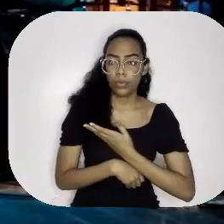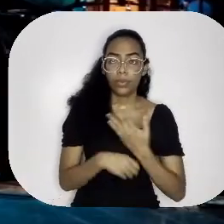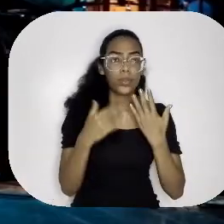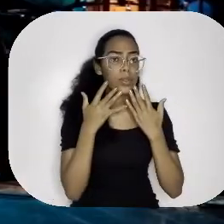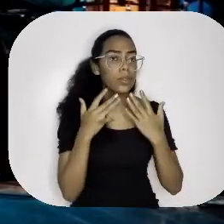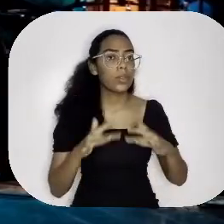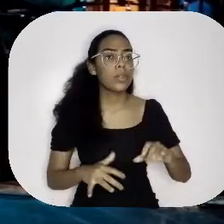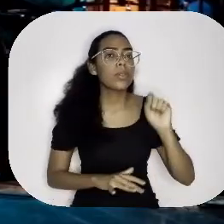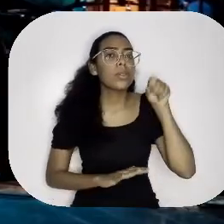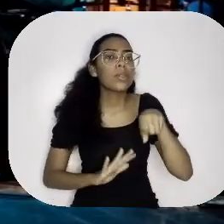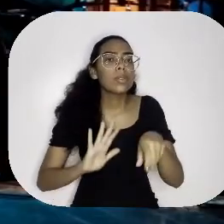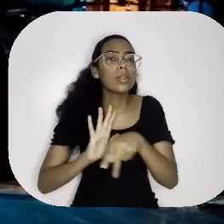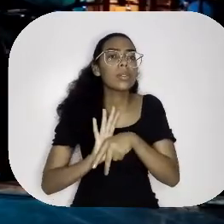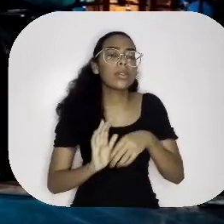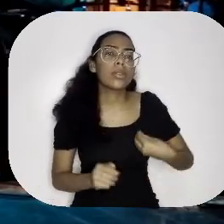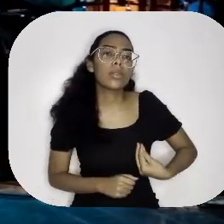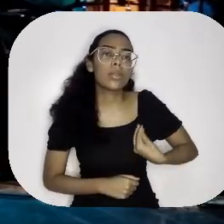natureza de mim sim.